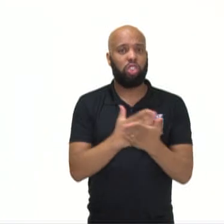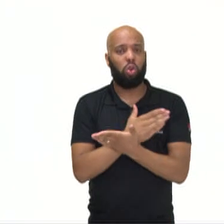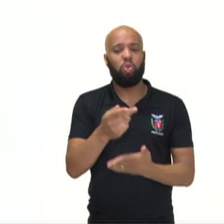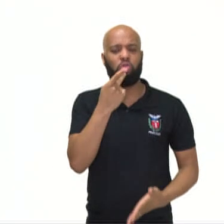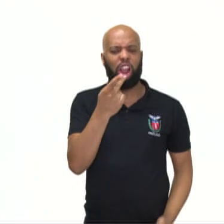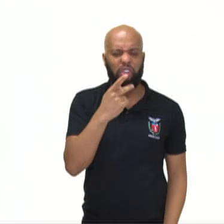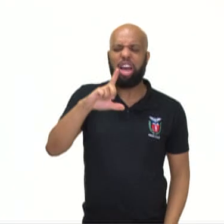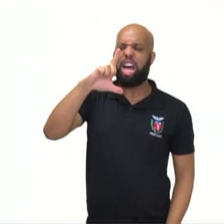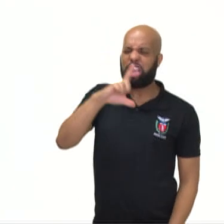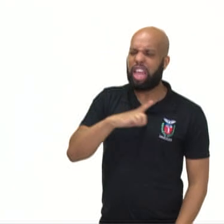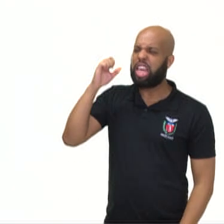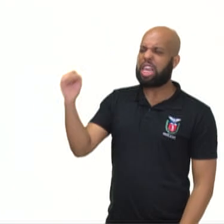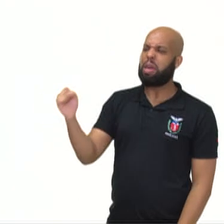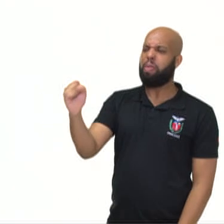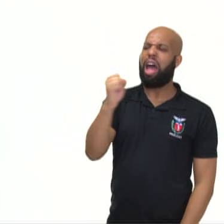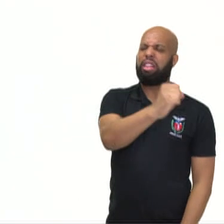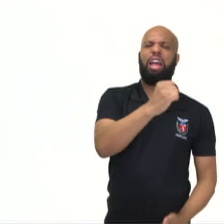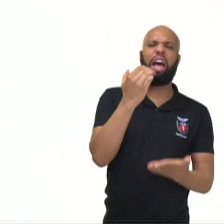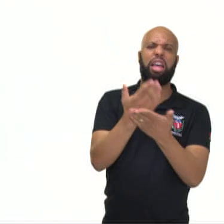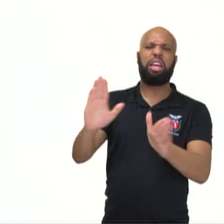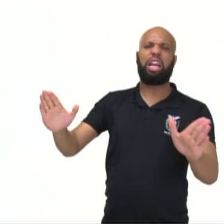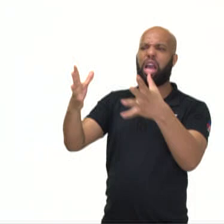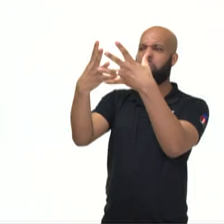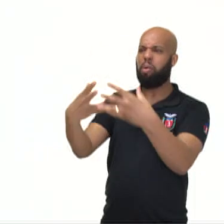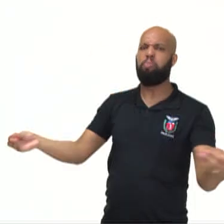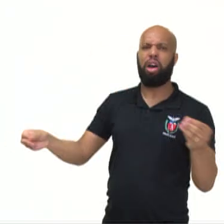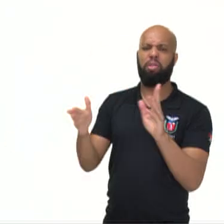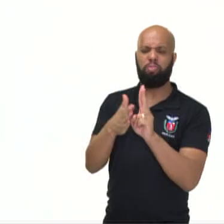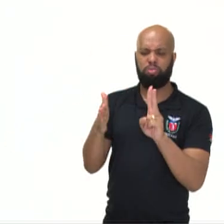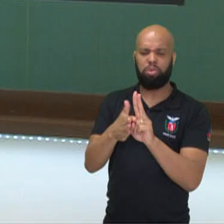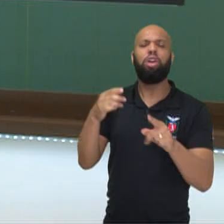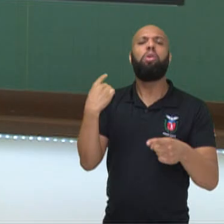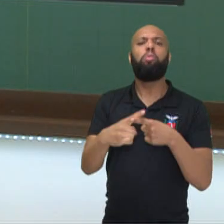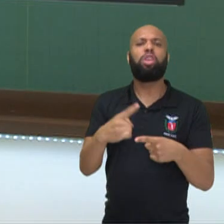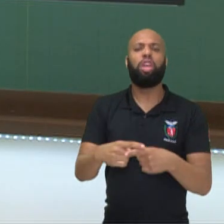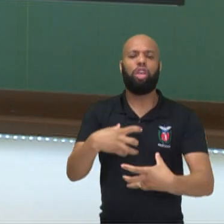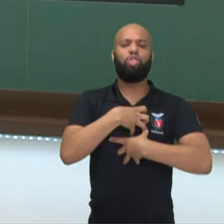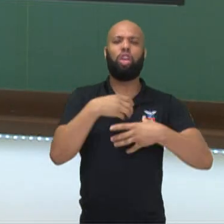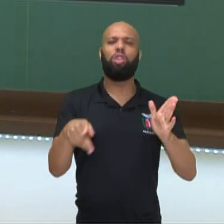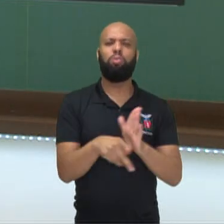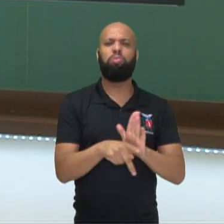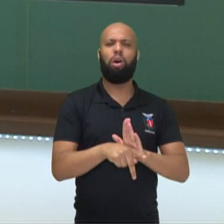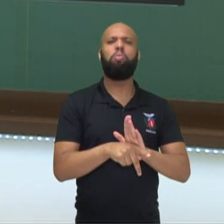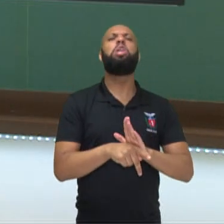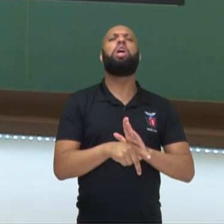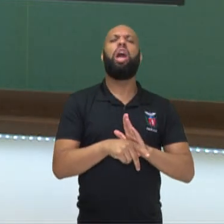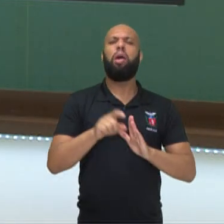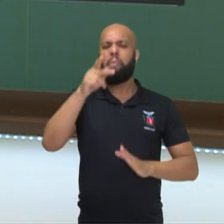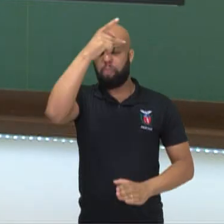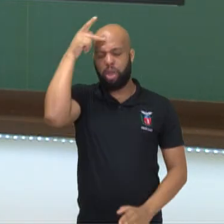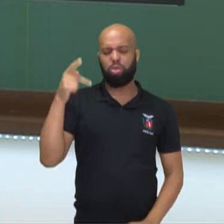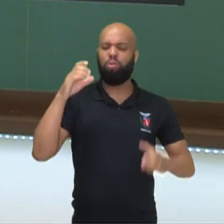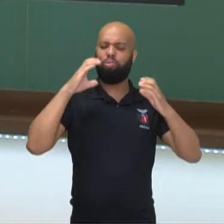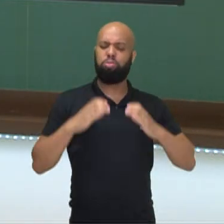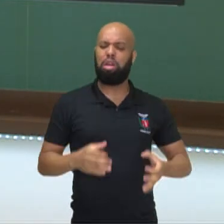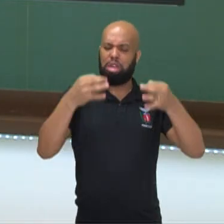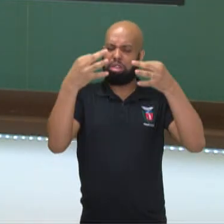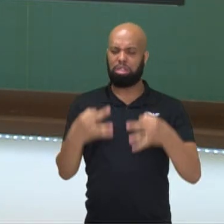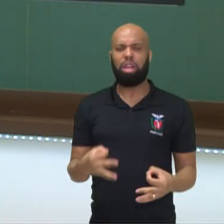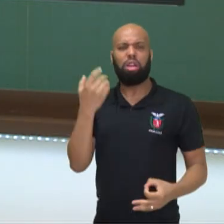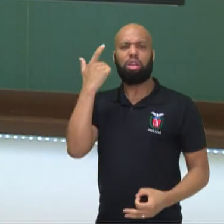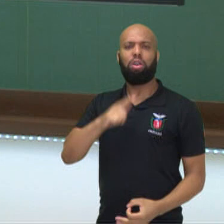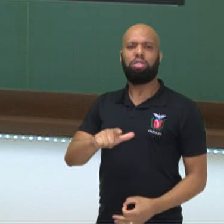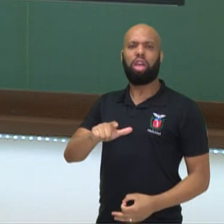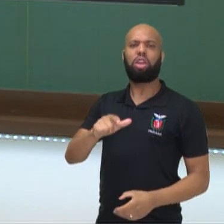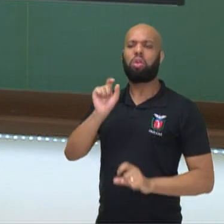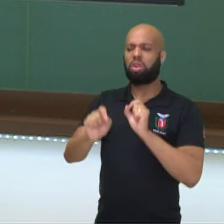extermínio dos indígenas, para que a civilização, aí entre aspas, para que os homens civilizados pudessem